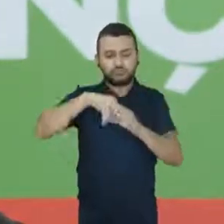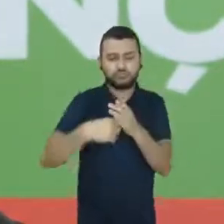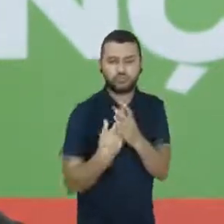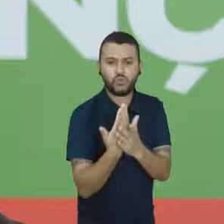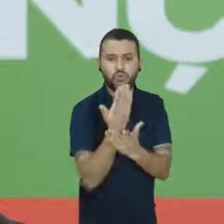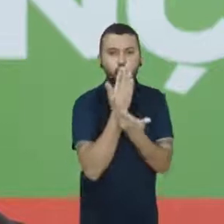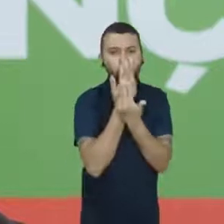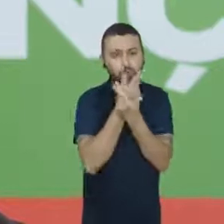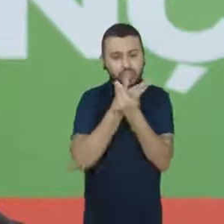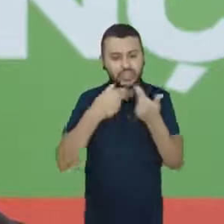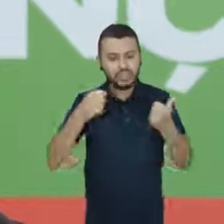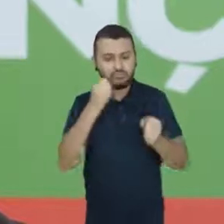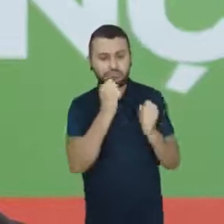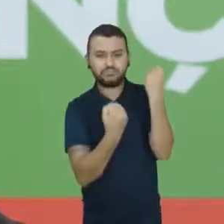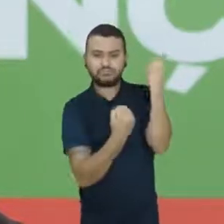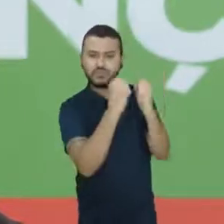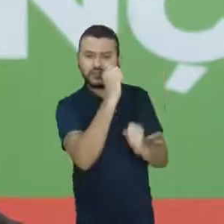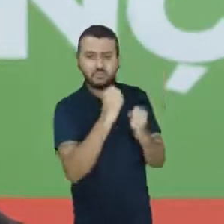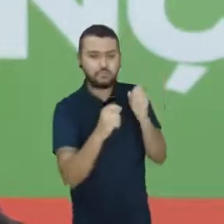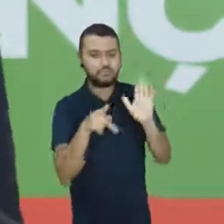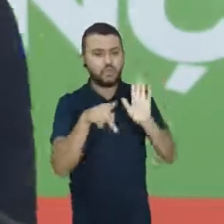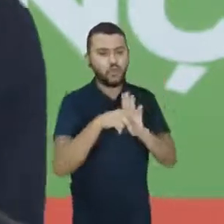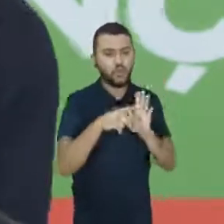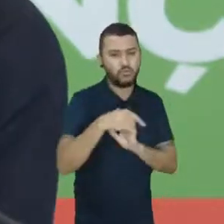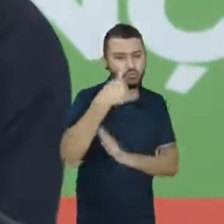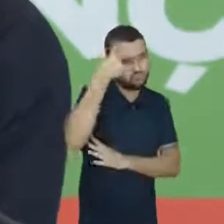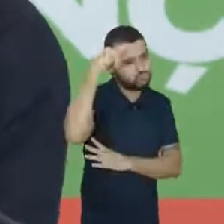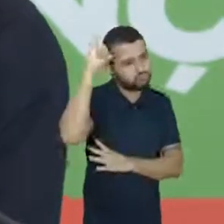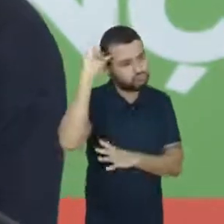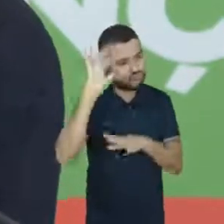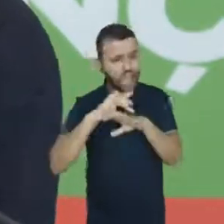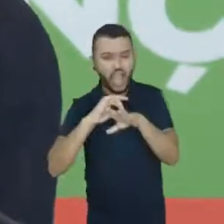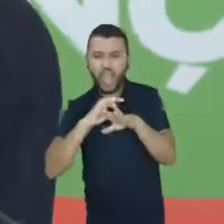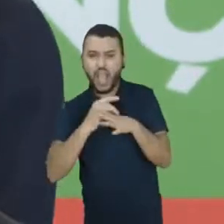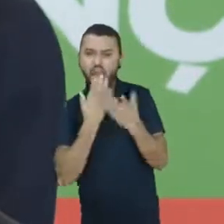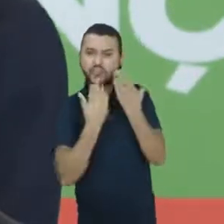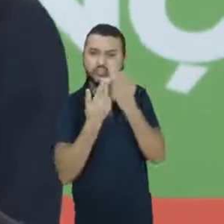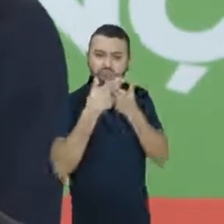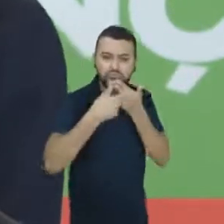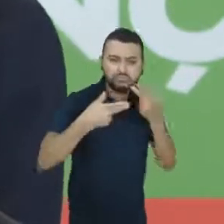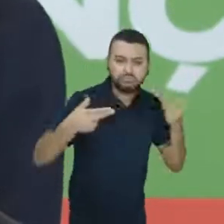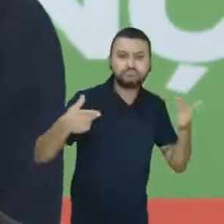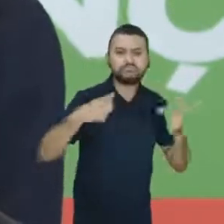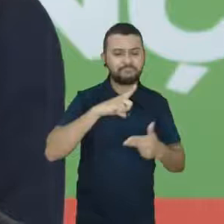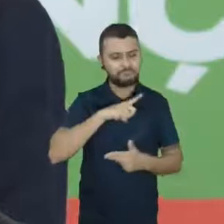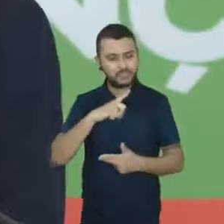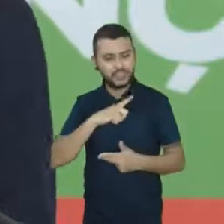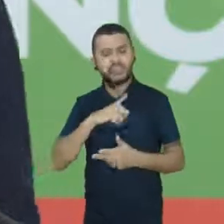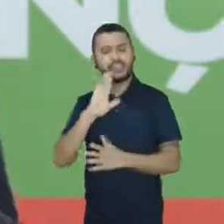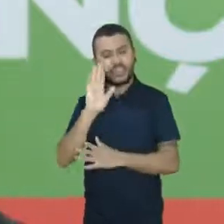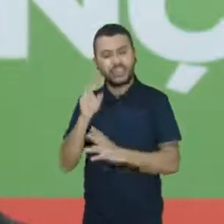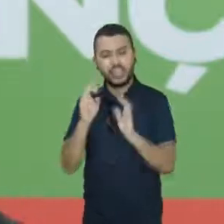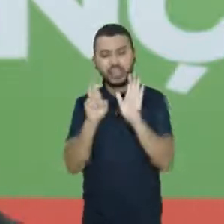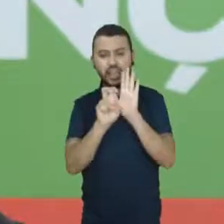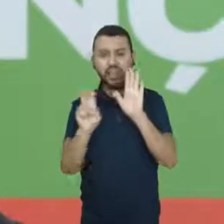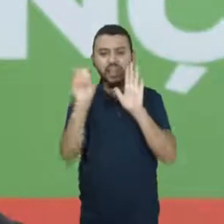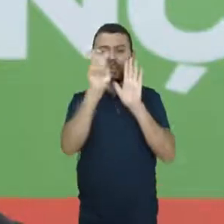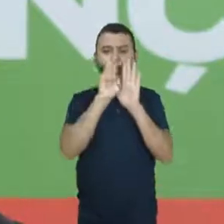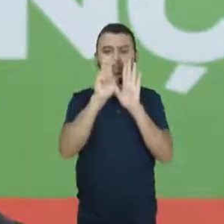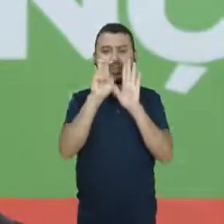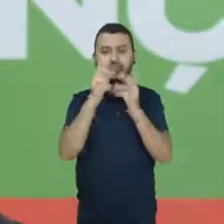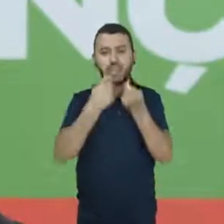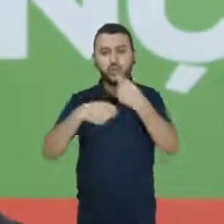de proteína animal do mundo, um país que já chegou a ser a 5ª economia do mundo, um país que tem um